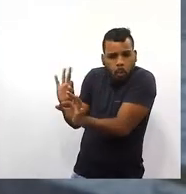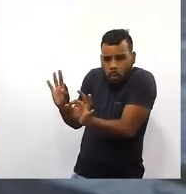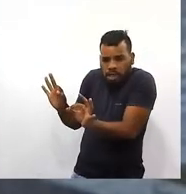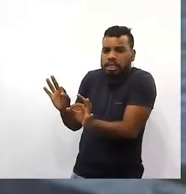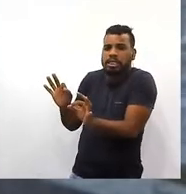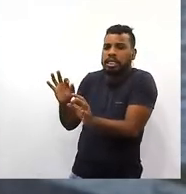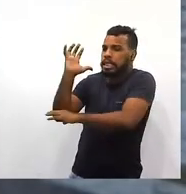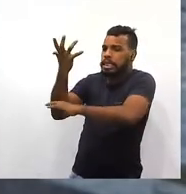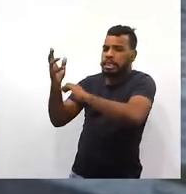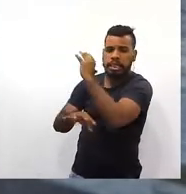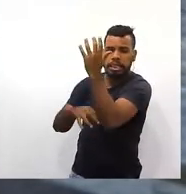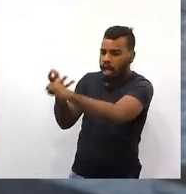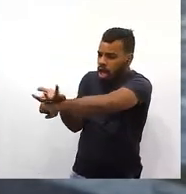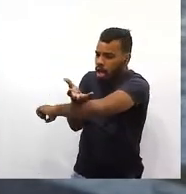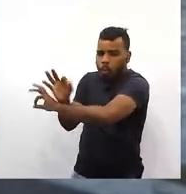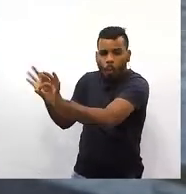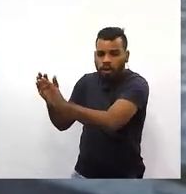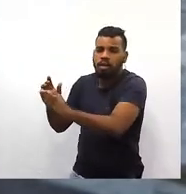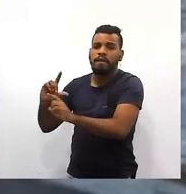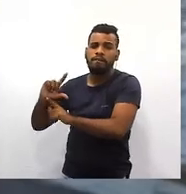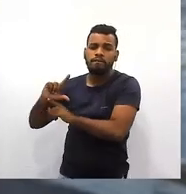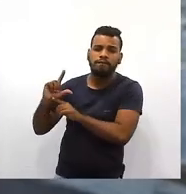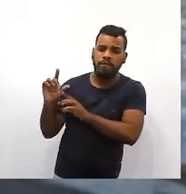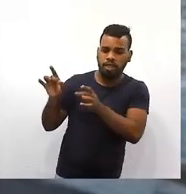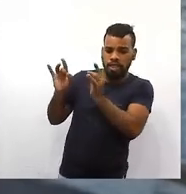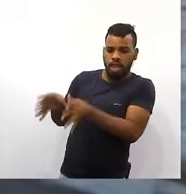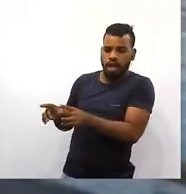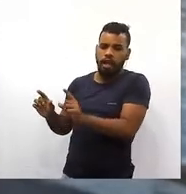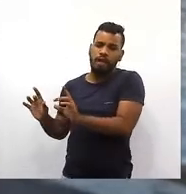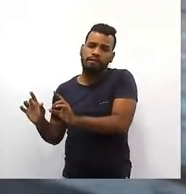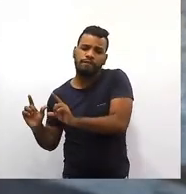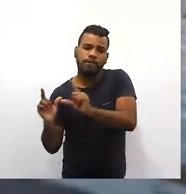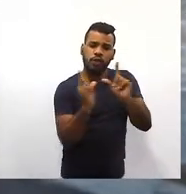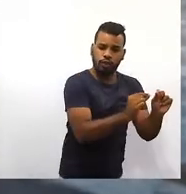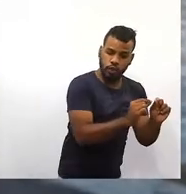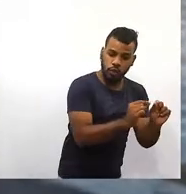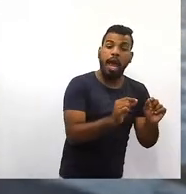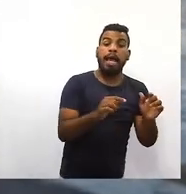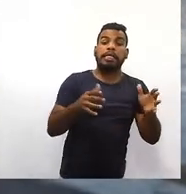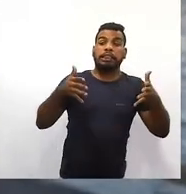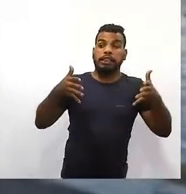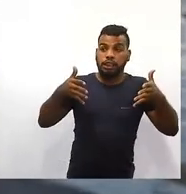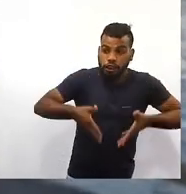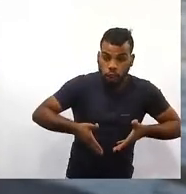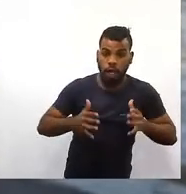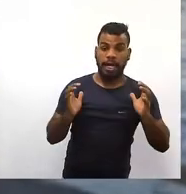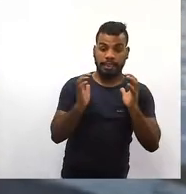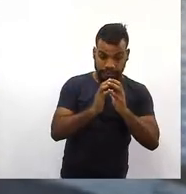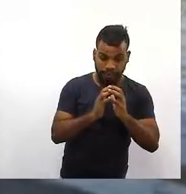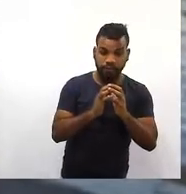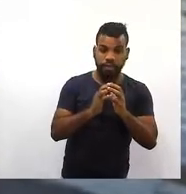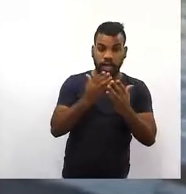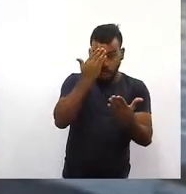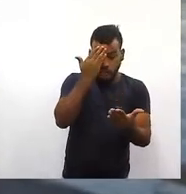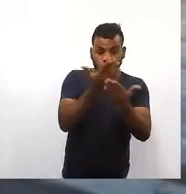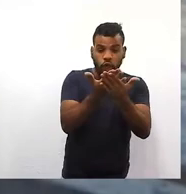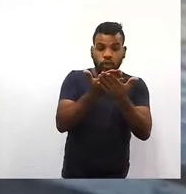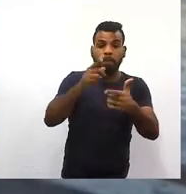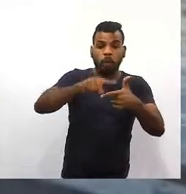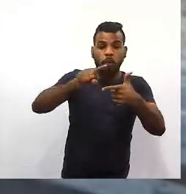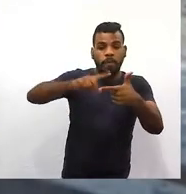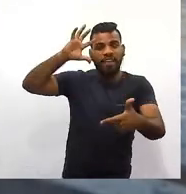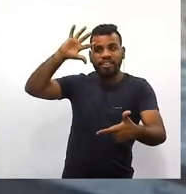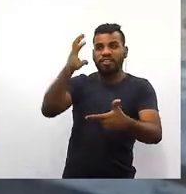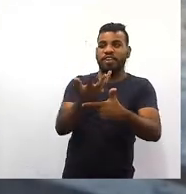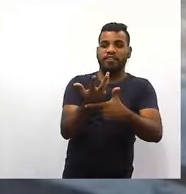esperança no Recife. Né? Ele acha, ele acredita que ao chegar ao Recife, ele vai encontrar a solução dos problemas dele.